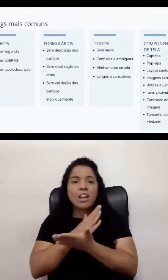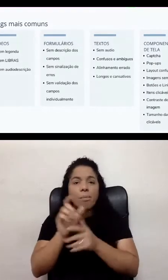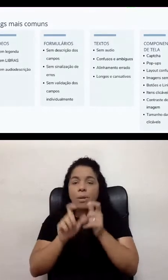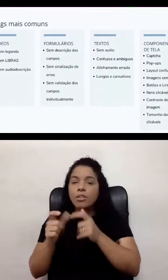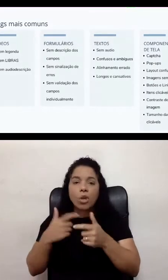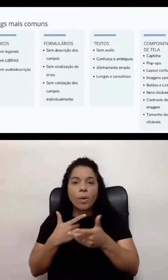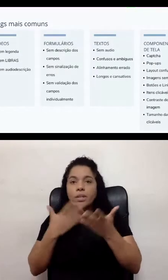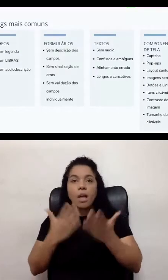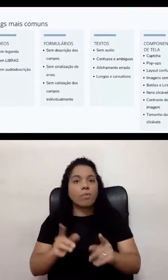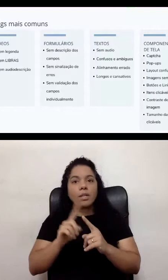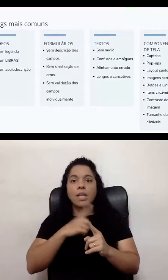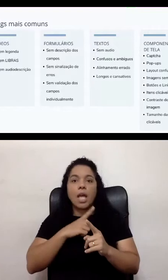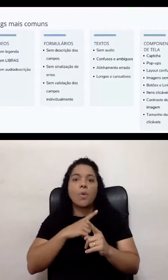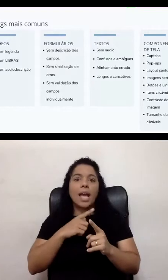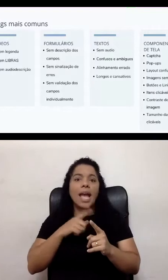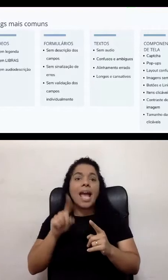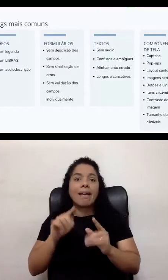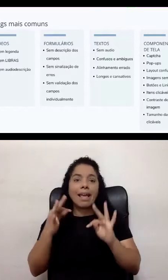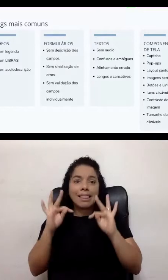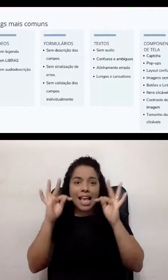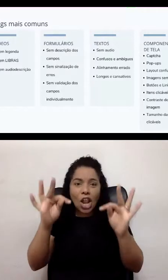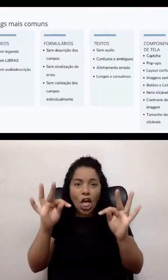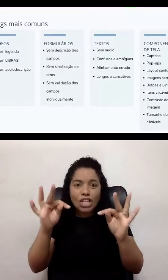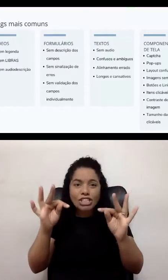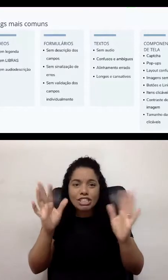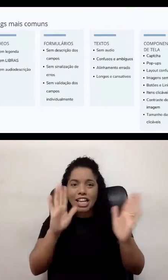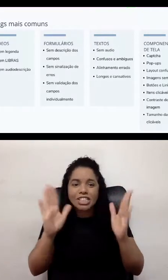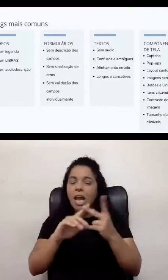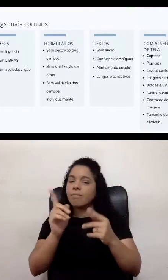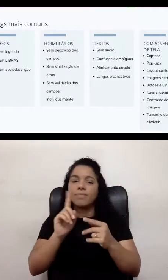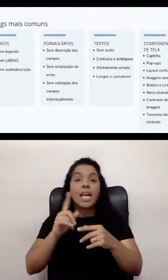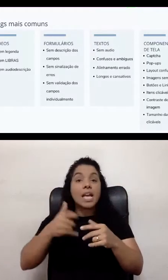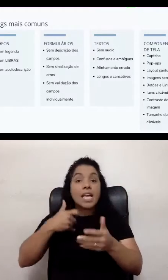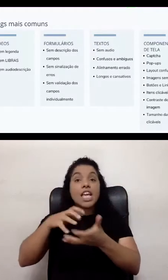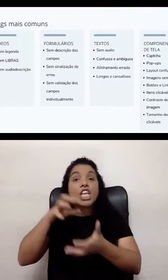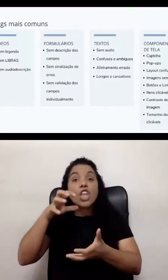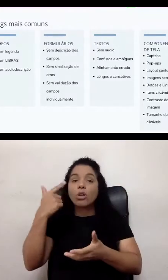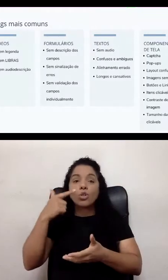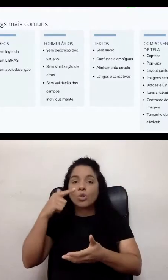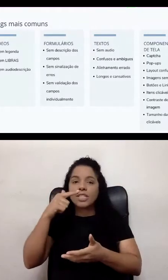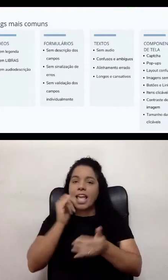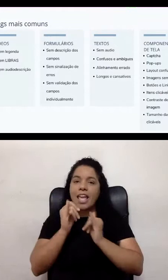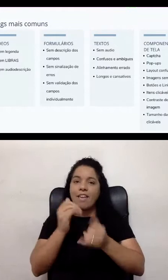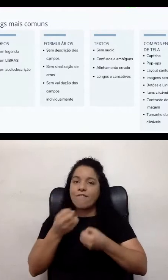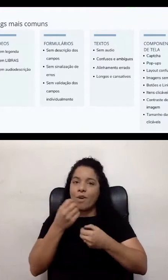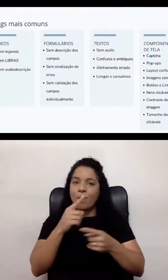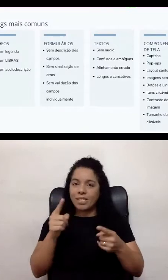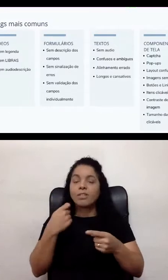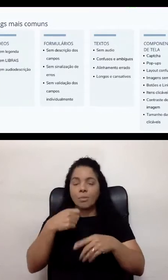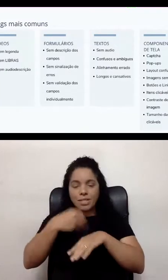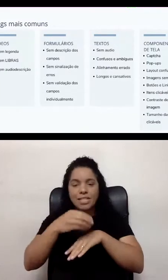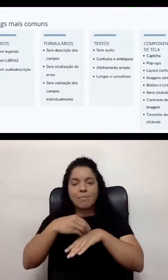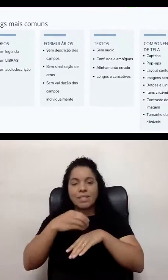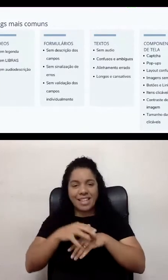era tecnológica, que são os idosos, por exemplo. Então a gente tem que dar essa informação. Textos. Por exemplo, se eu